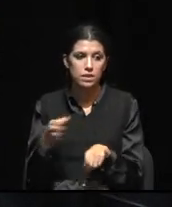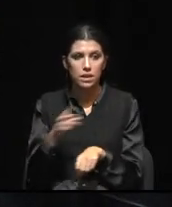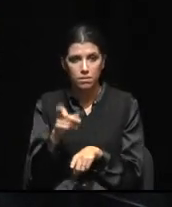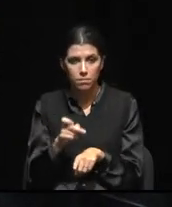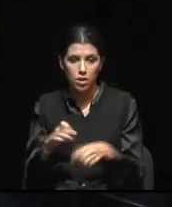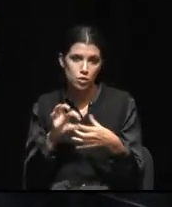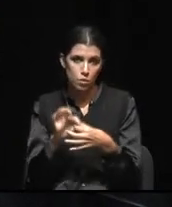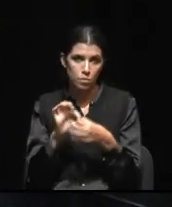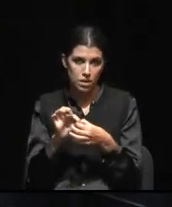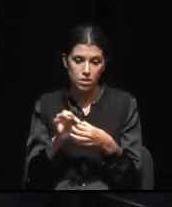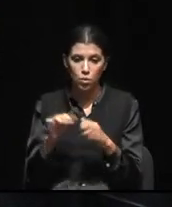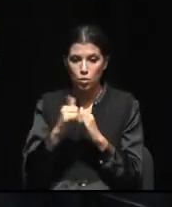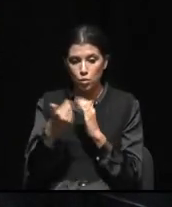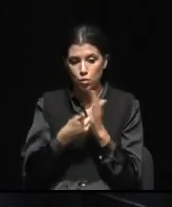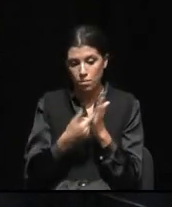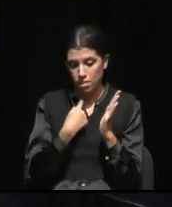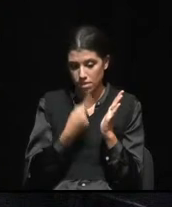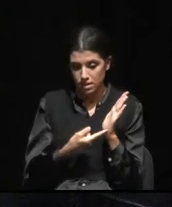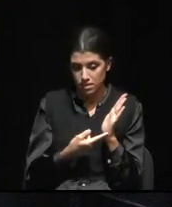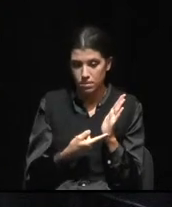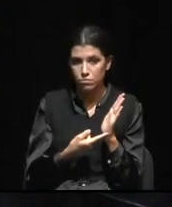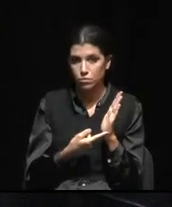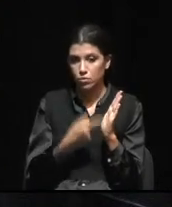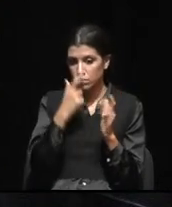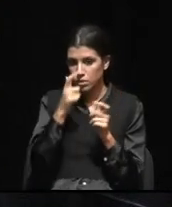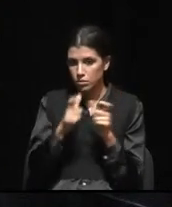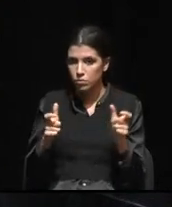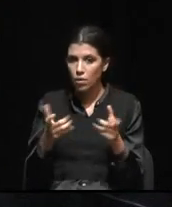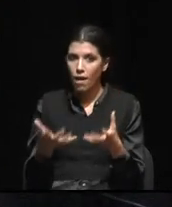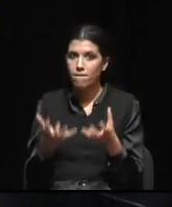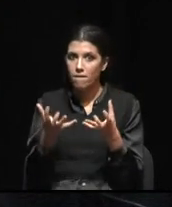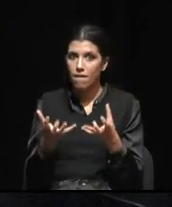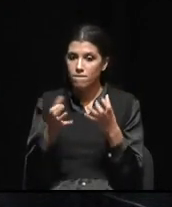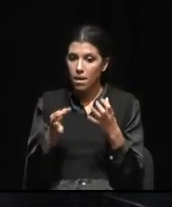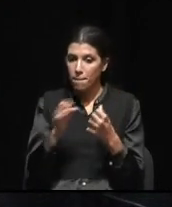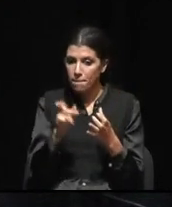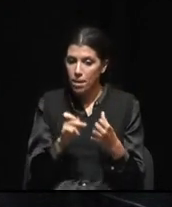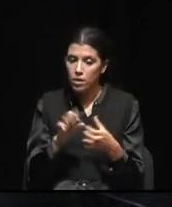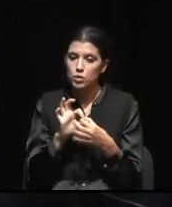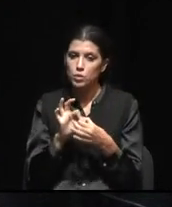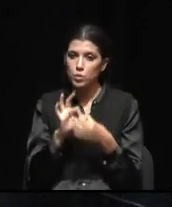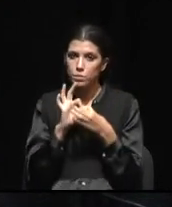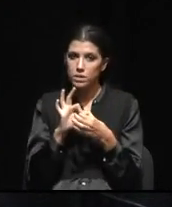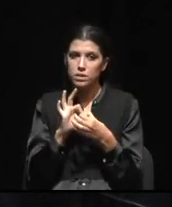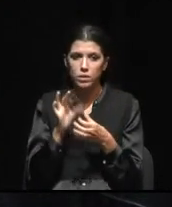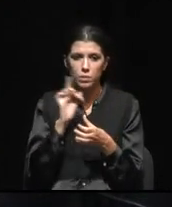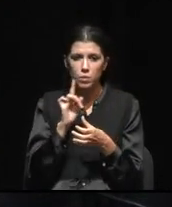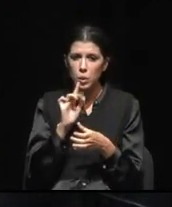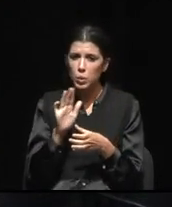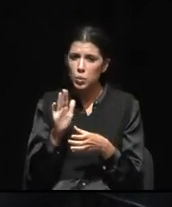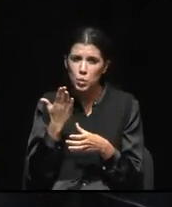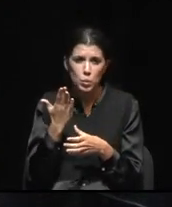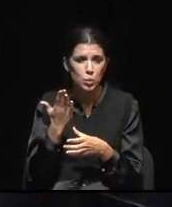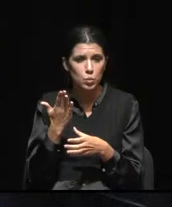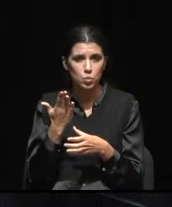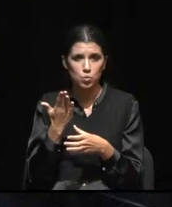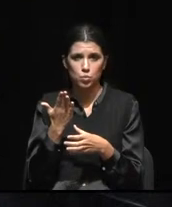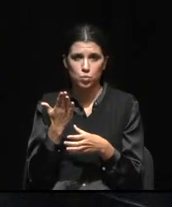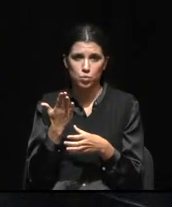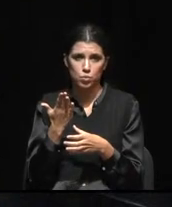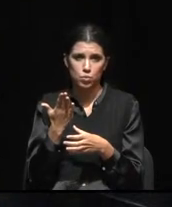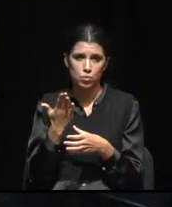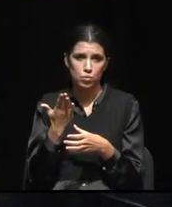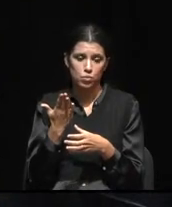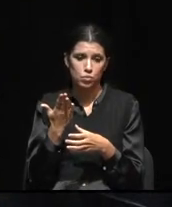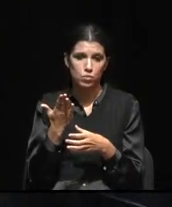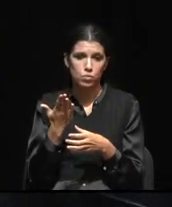como dizemos no nosso documento para todos os que aspiram a um mundo de paz e é da maior preocupação o agravamento de